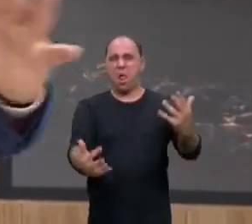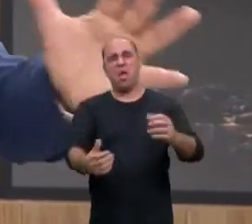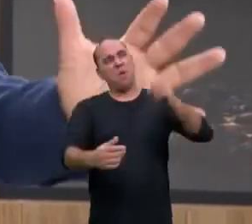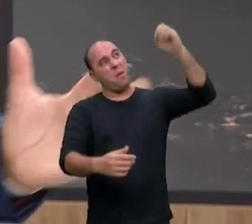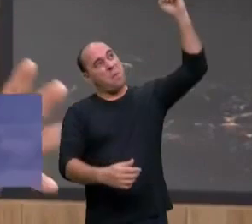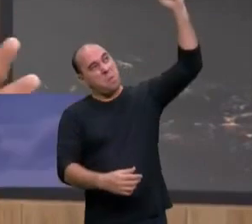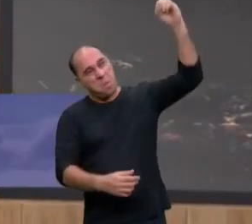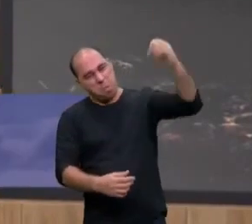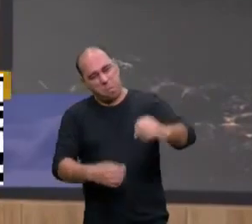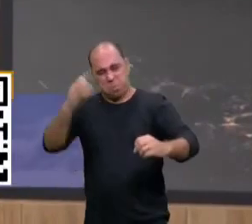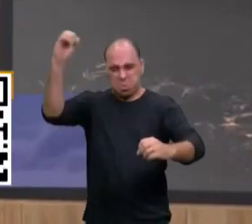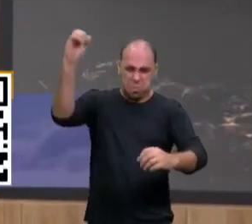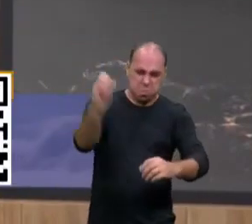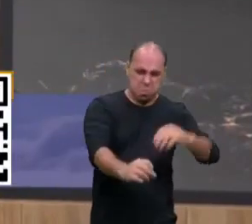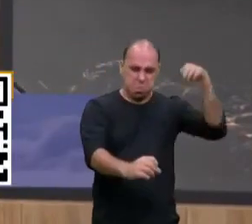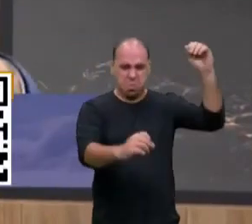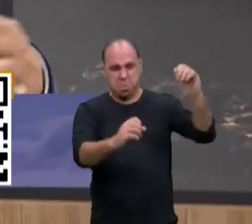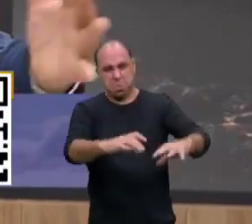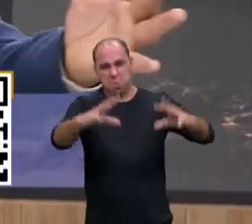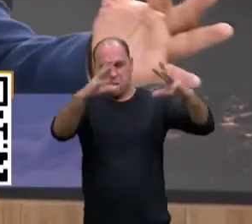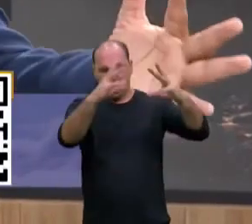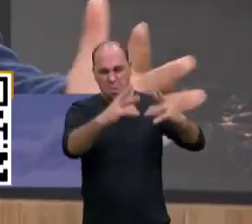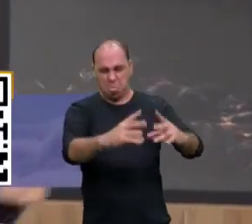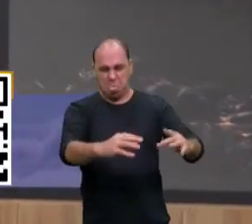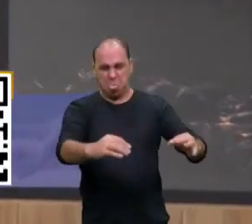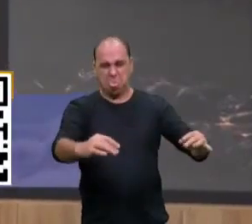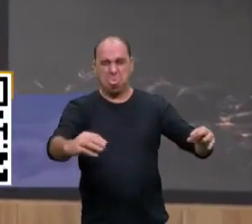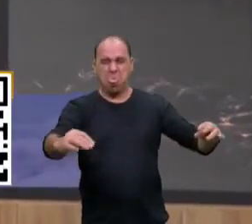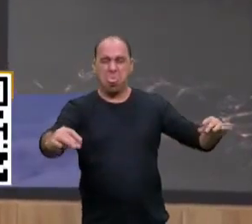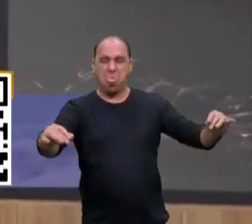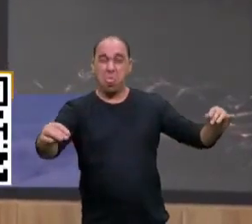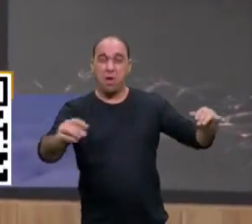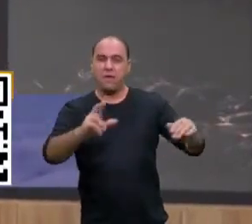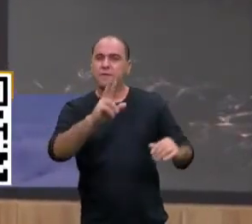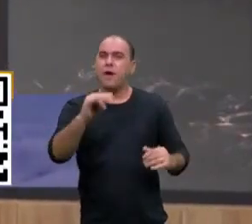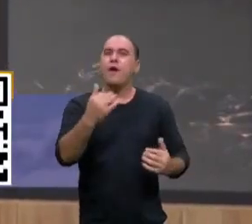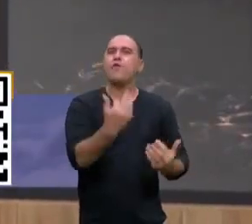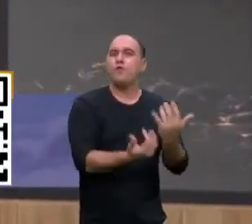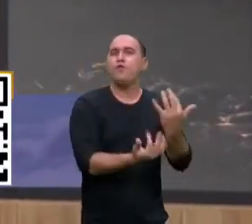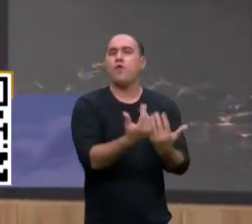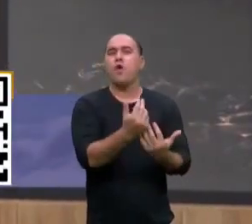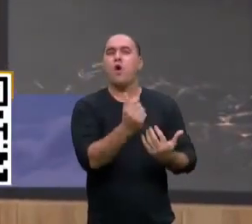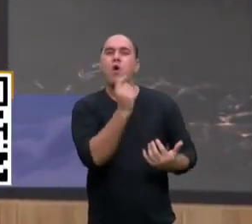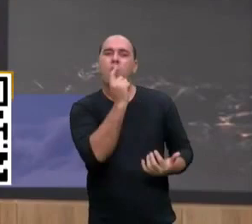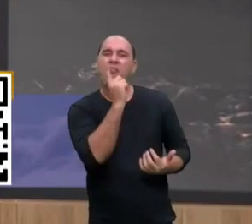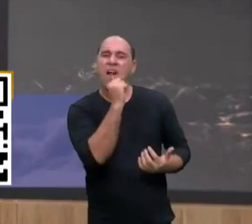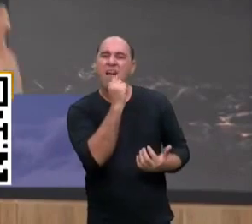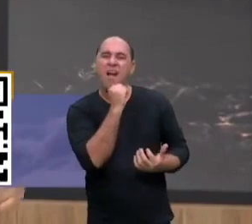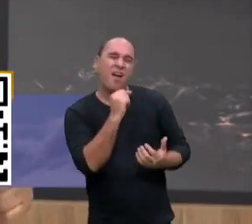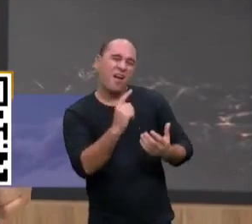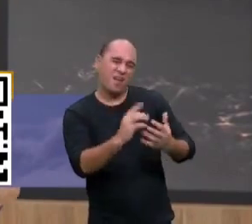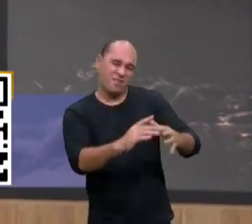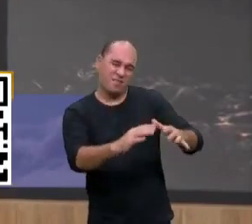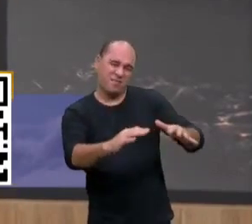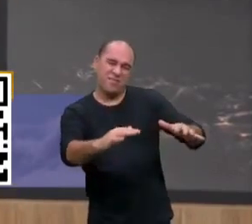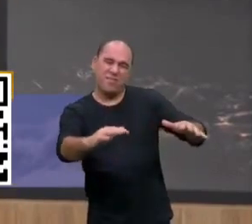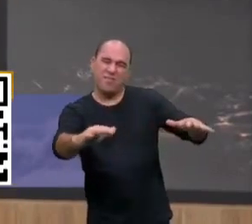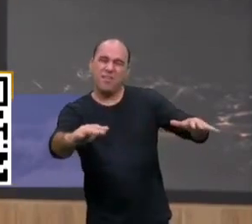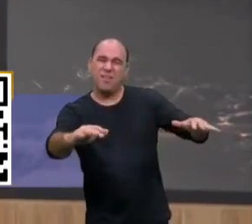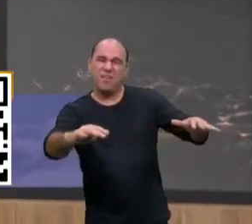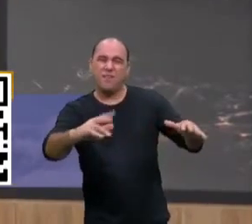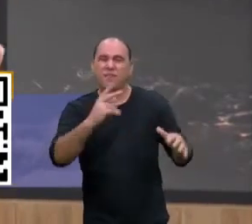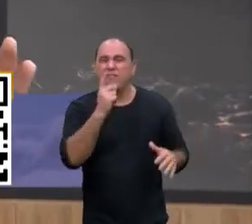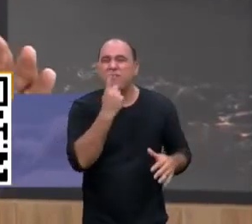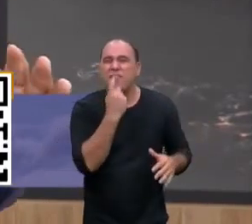essa esse fogo e enxofre que vai queimar o simples vai formar um grande Lago de fogo que é o que diz o Apocalipse 20 e é o que diz a Bíblia em